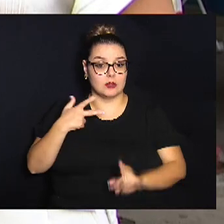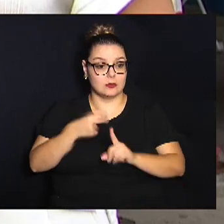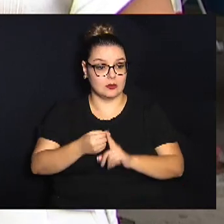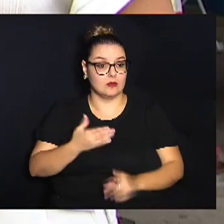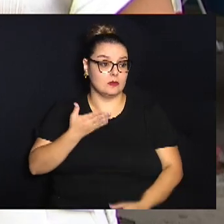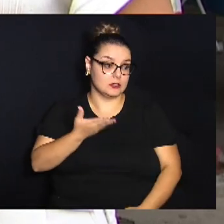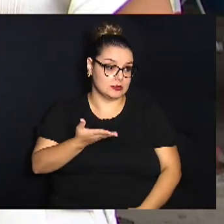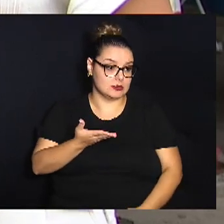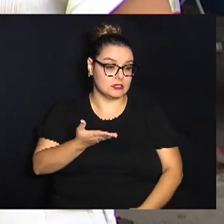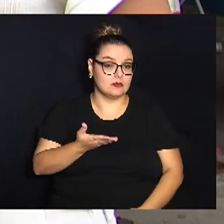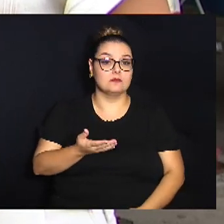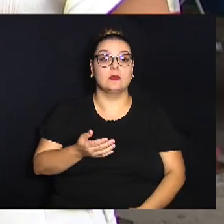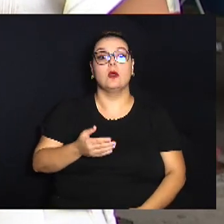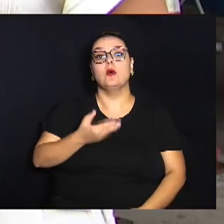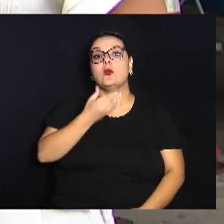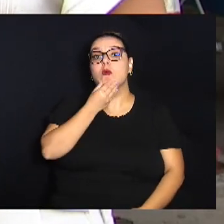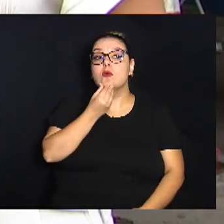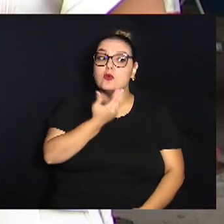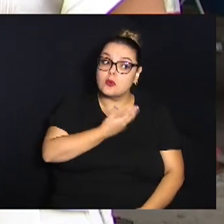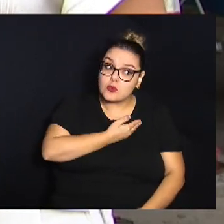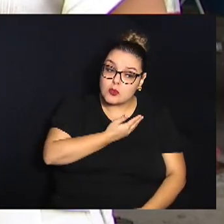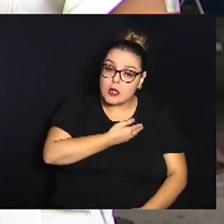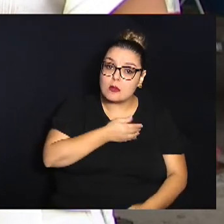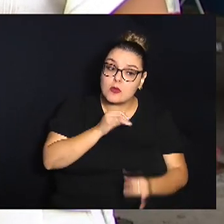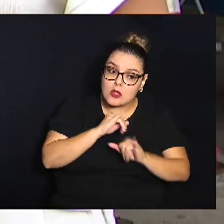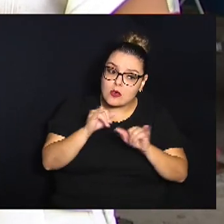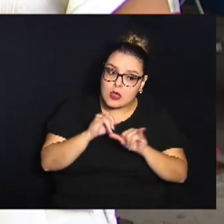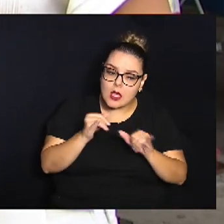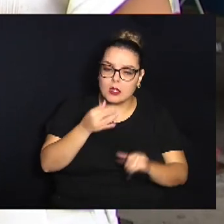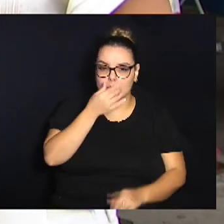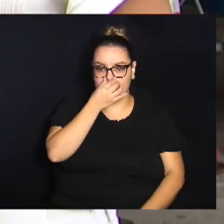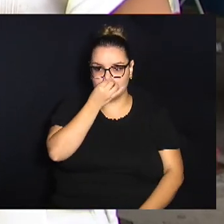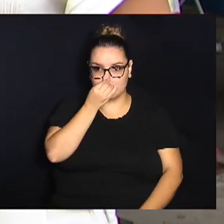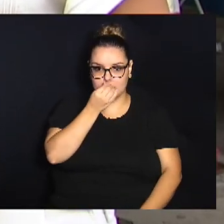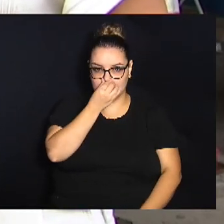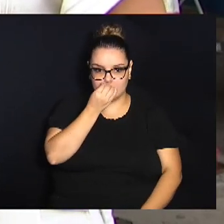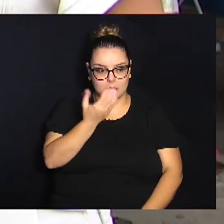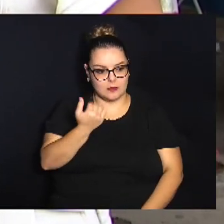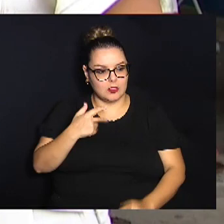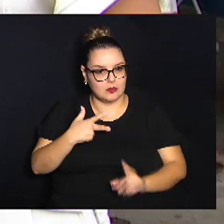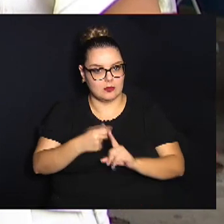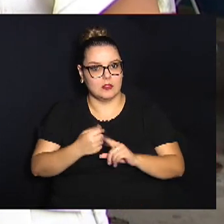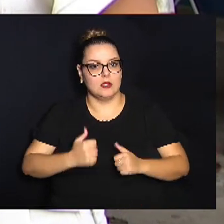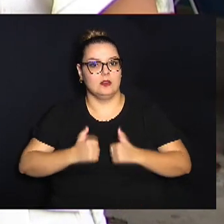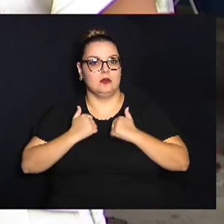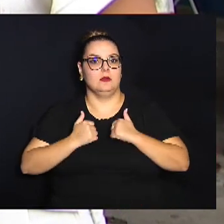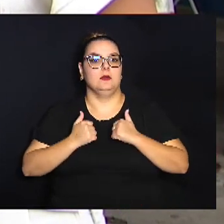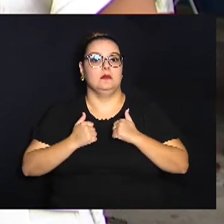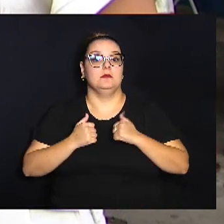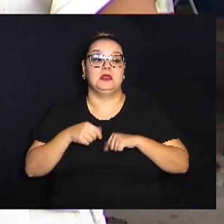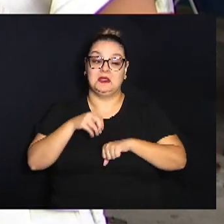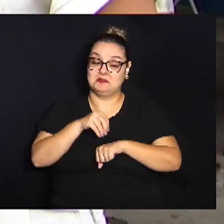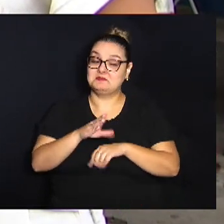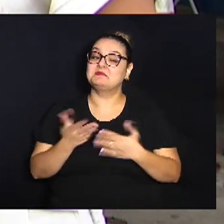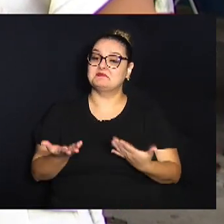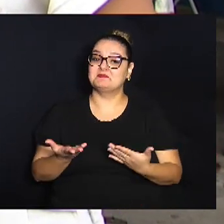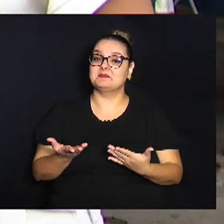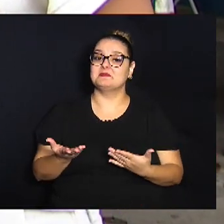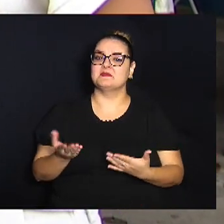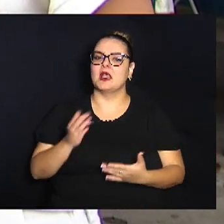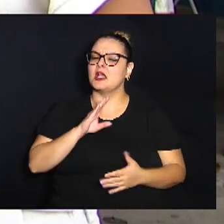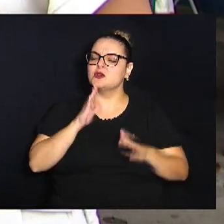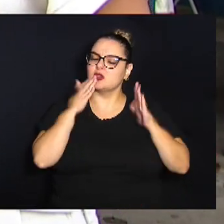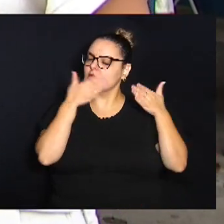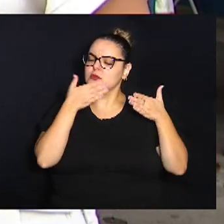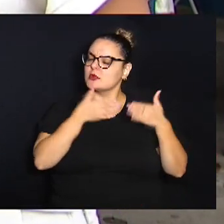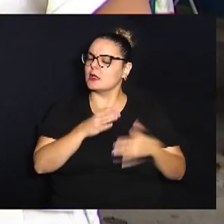vê, ele deixou um recado para os amigos para que eles venham para tomar o imunizante e deixou até uma dica que é só não se